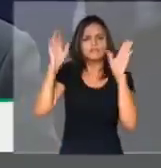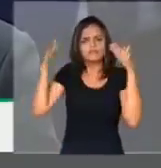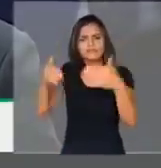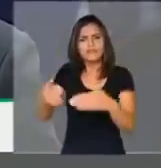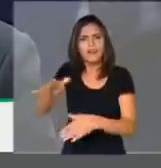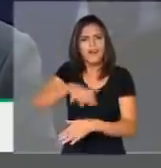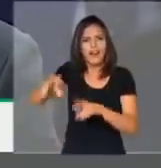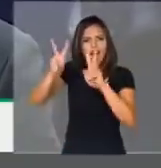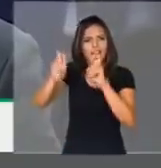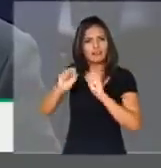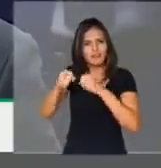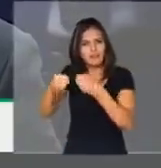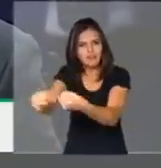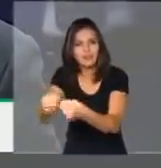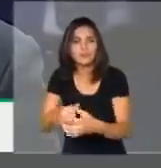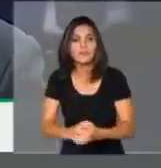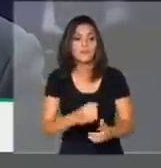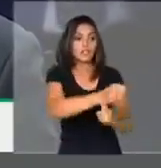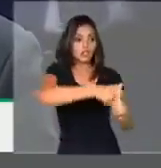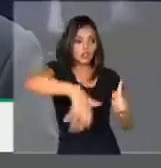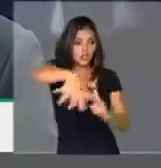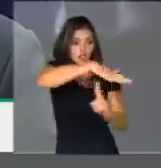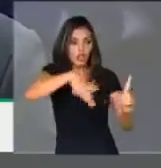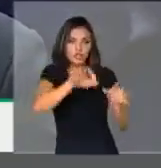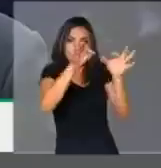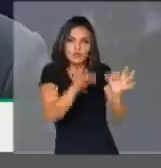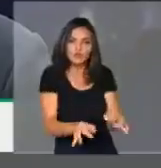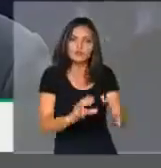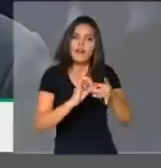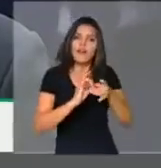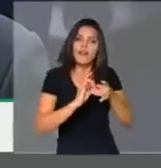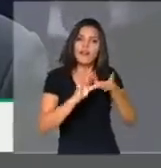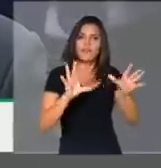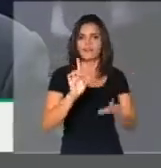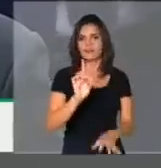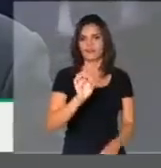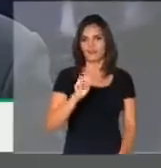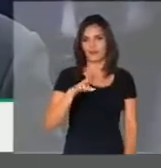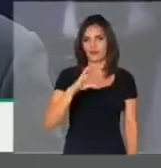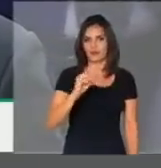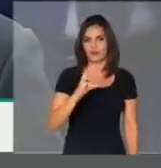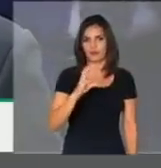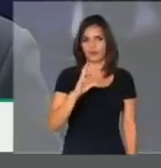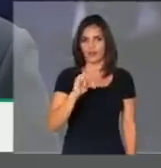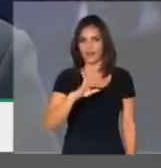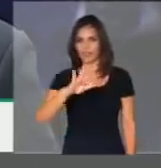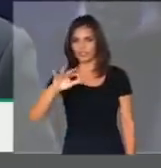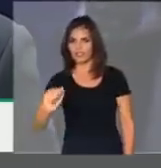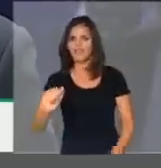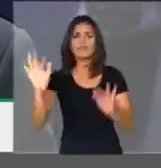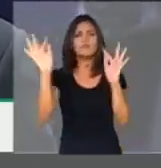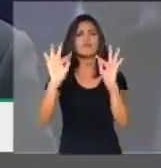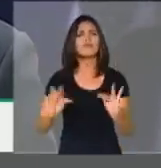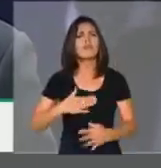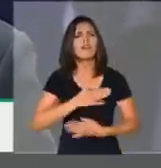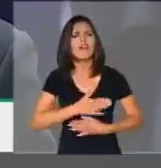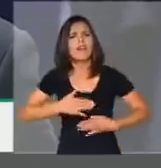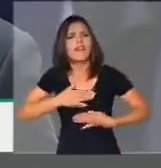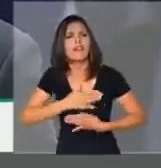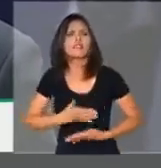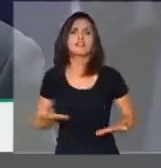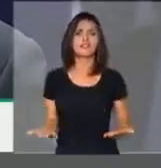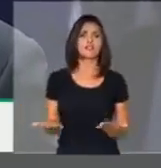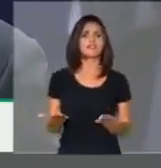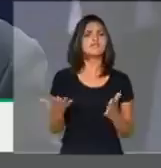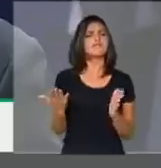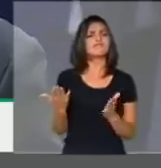A sociedade justa, democrática, feliz, sem qualquer tipo de violência que